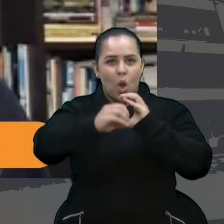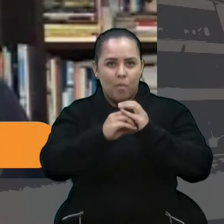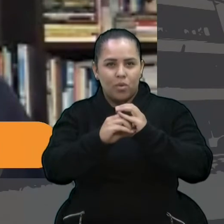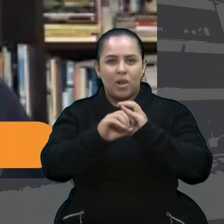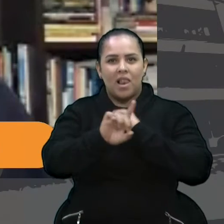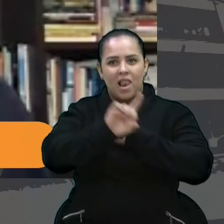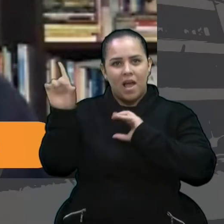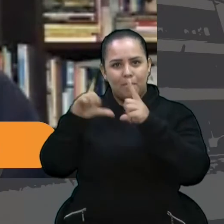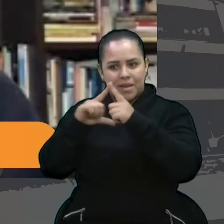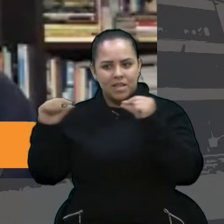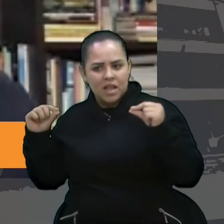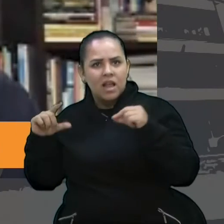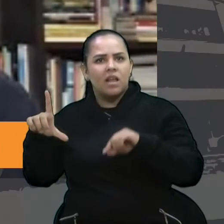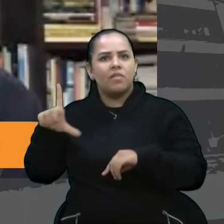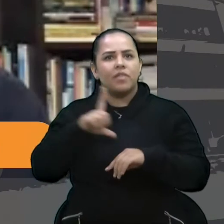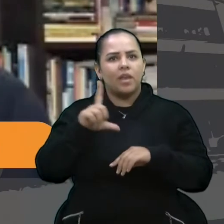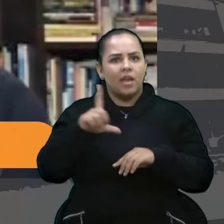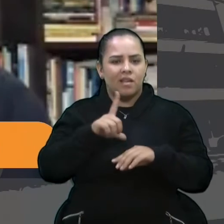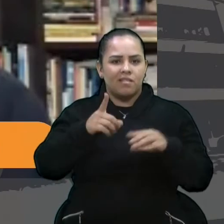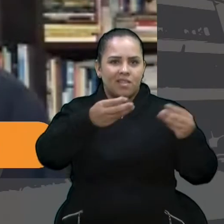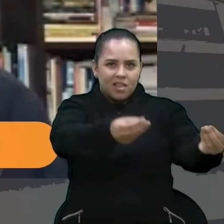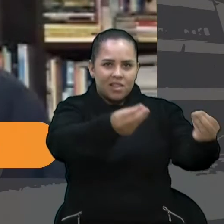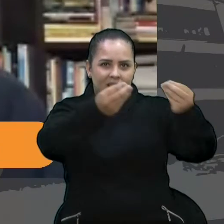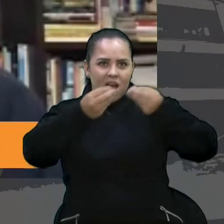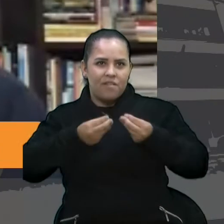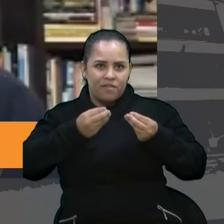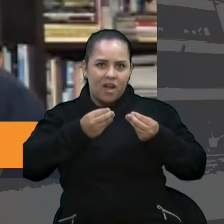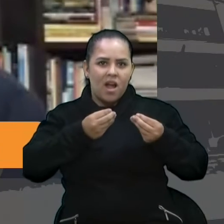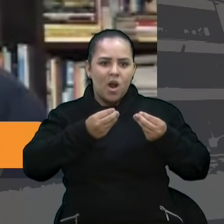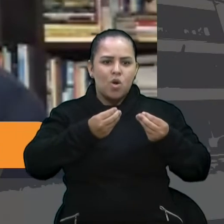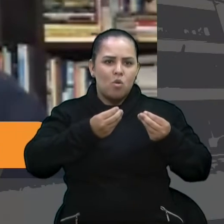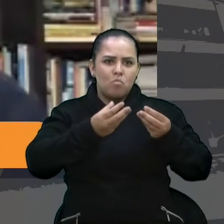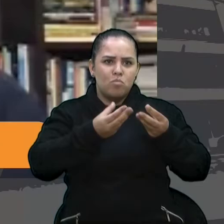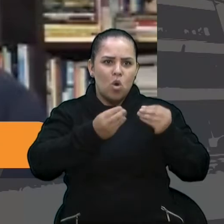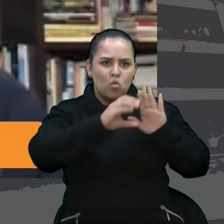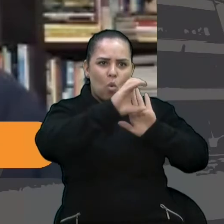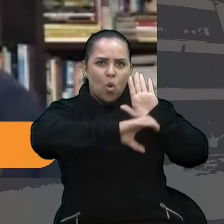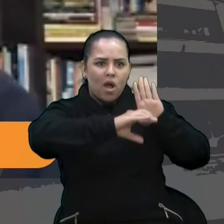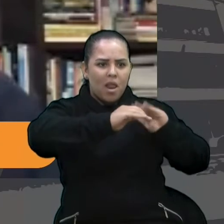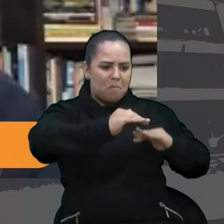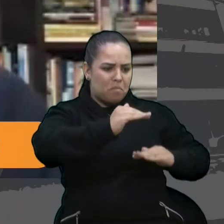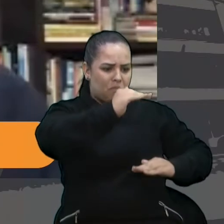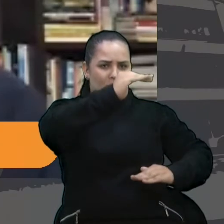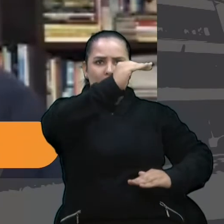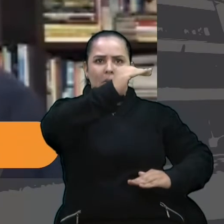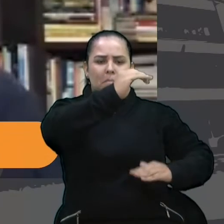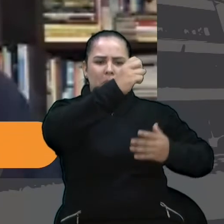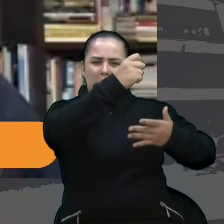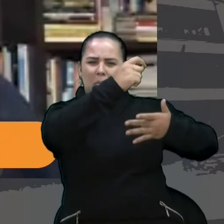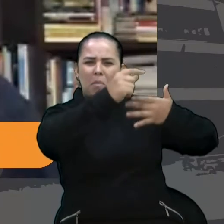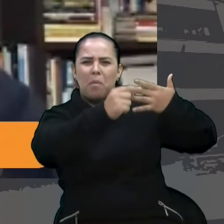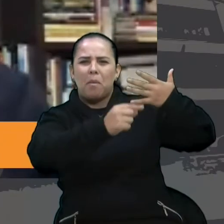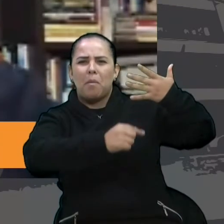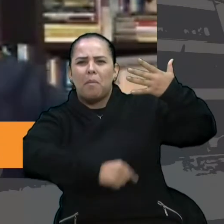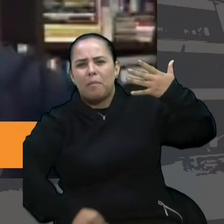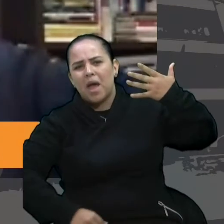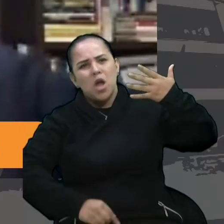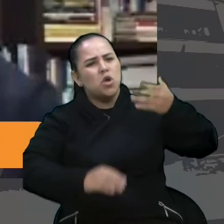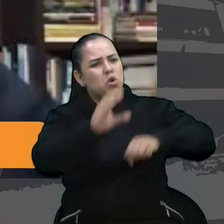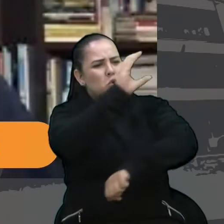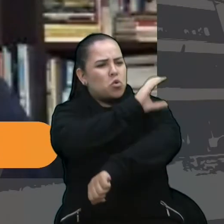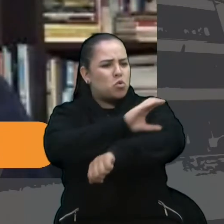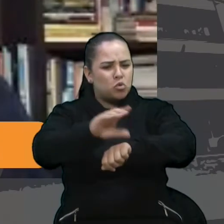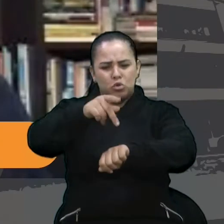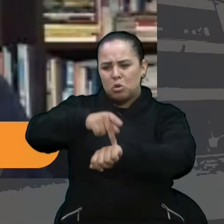me trazer um catatal assim, de currículo. Fala várias línguas, fez tantos cursos, tem